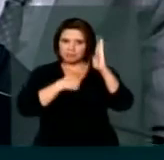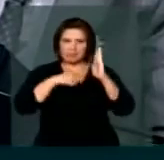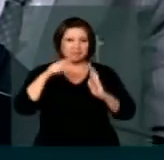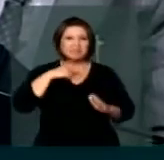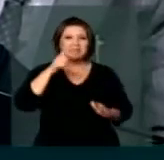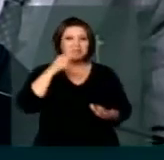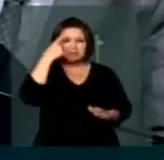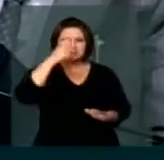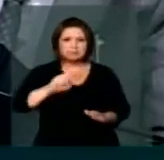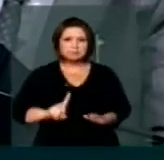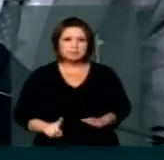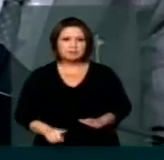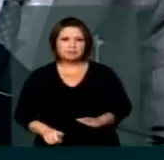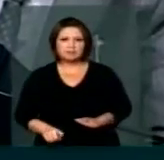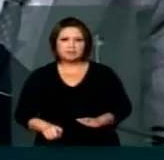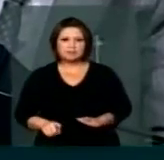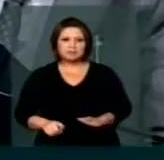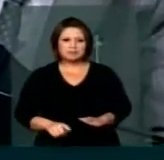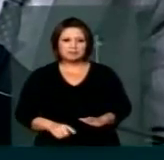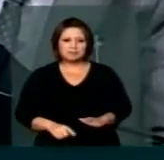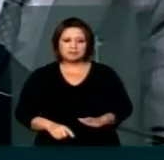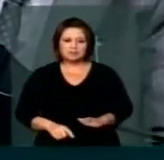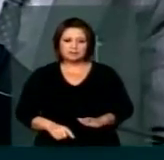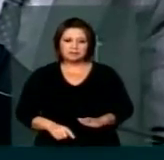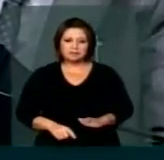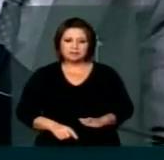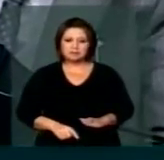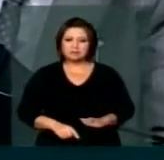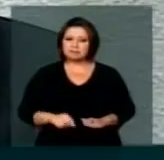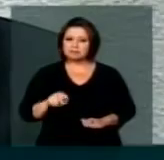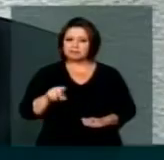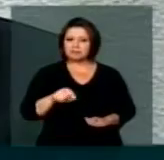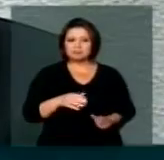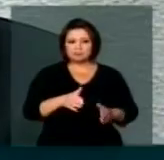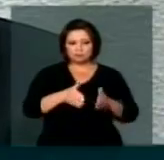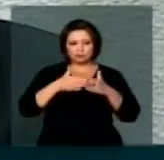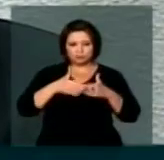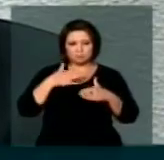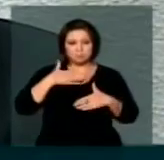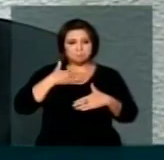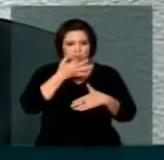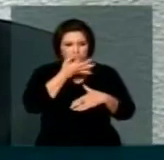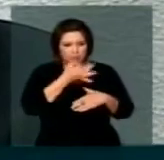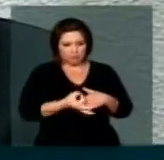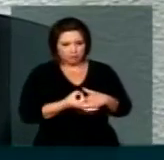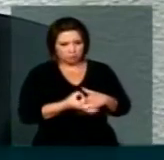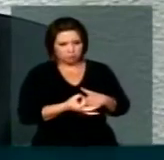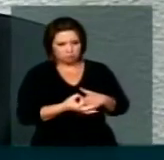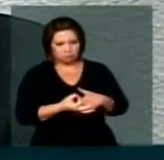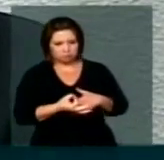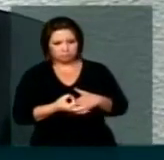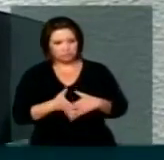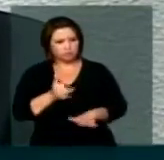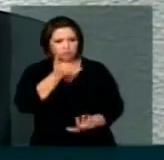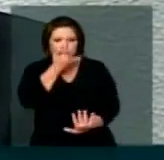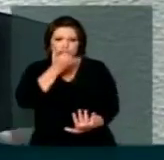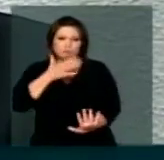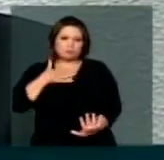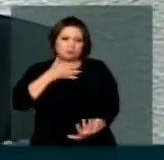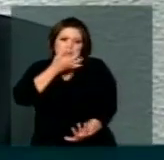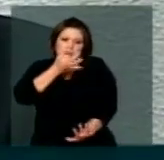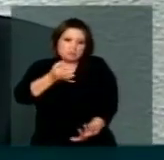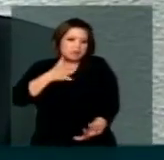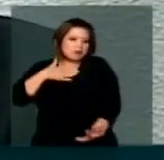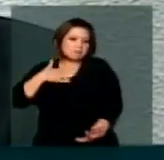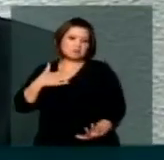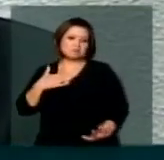ninguém tinha. Deputado, só a gente aqui fora. Não, o senhor vai me desculpar, mas o senhor está pedindo minha opinião. Eu não posso... Opinião é uma